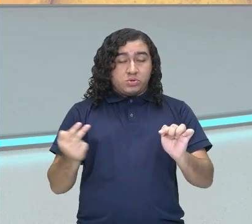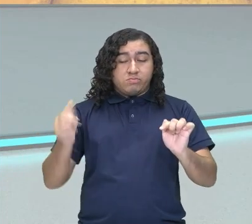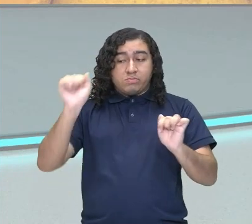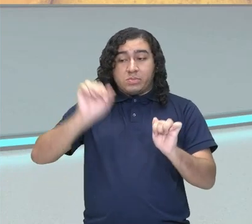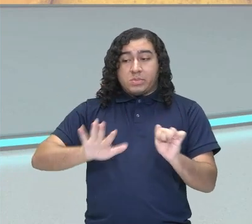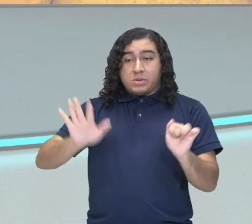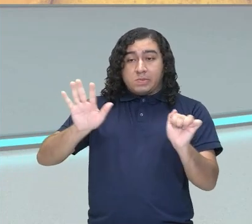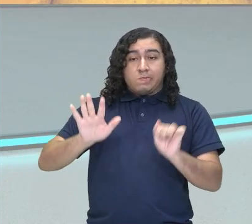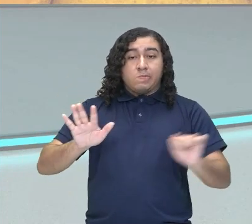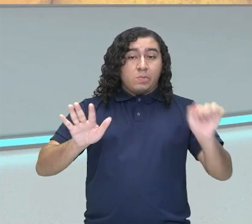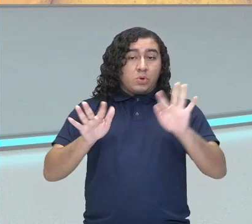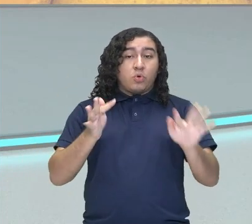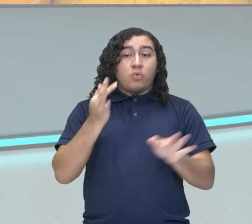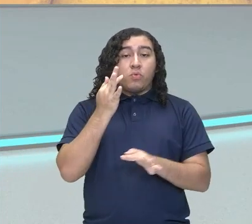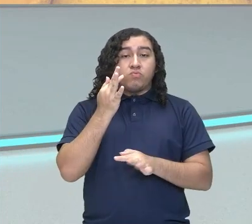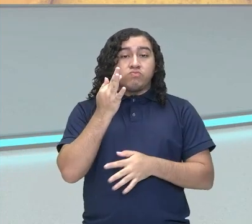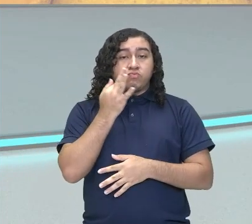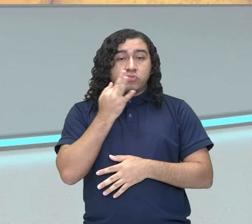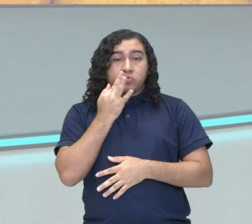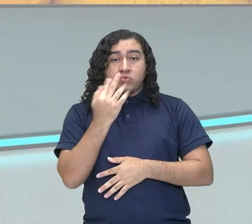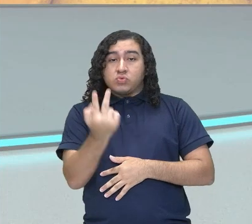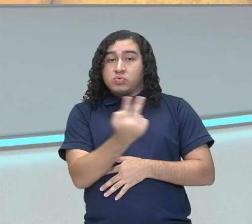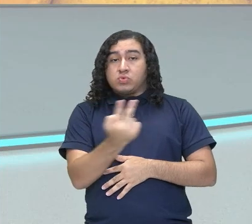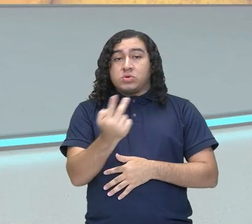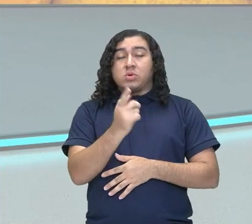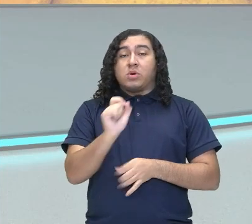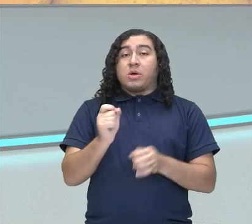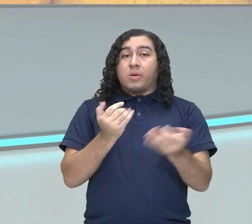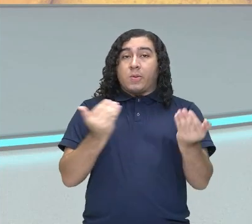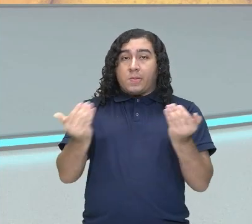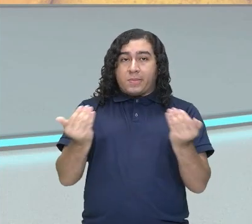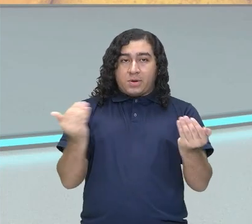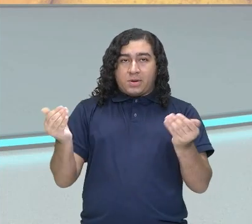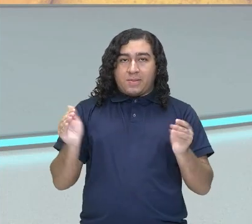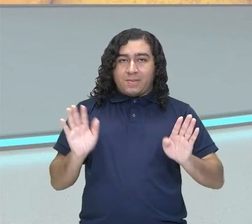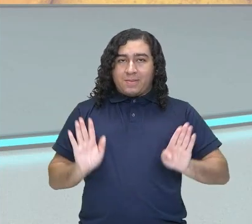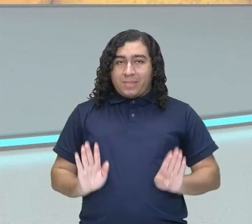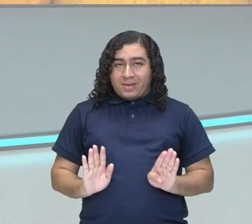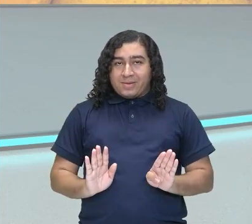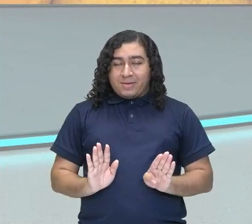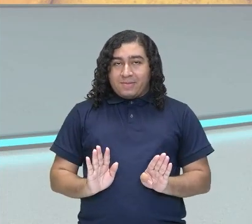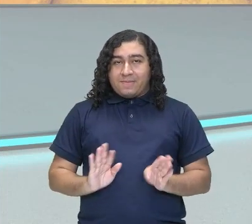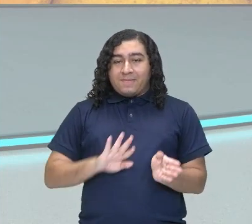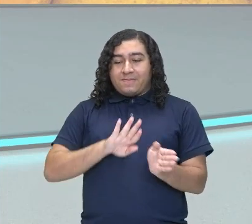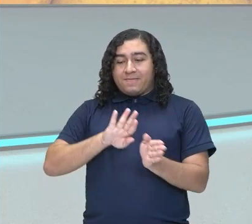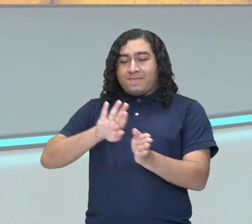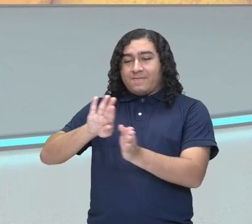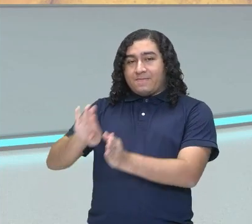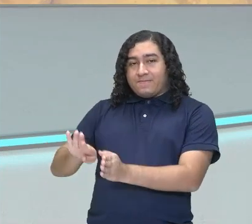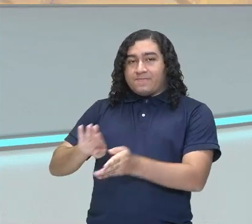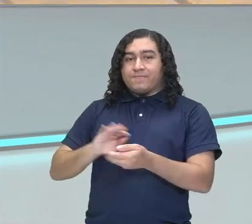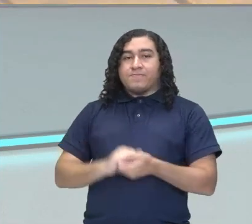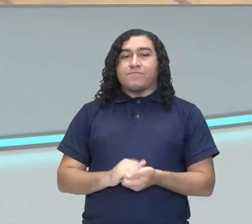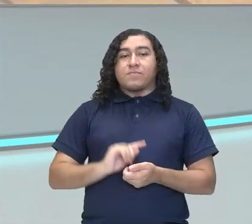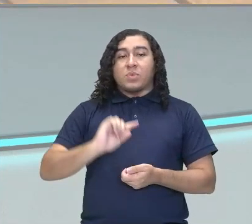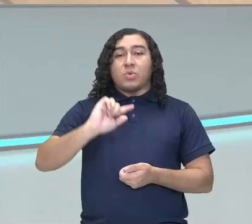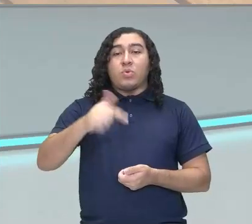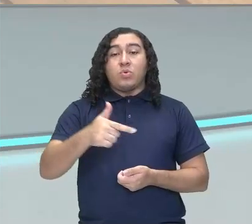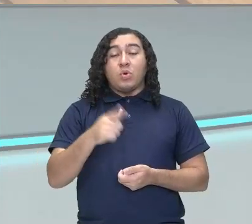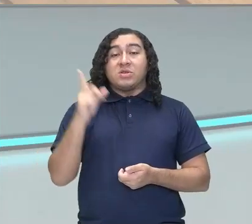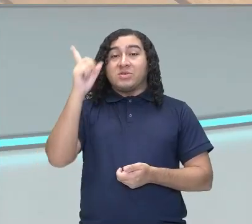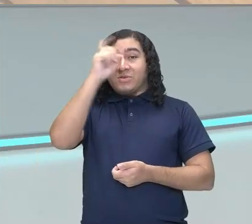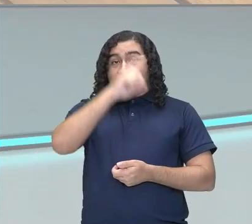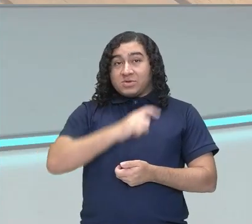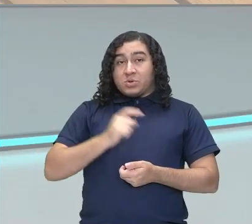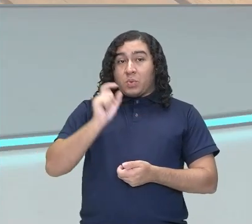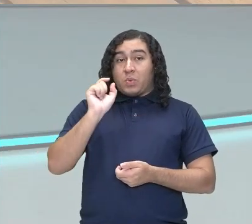essas duas frutas, no caso, perdão, e vou comparar, mas não agora. Outra decisão difícil, ok?